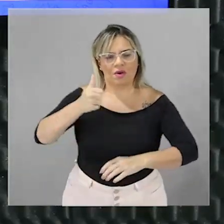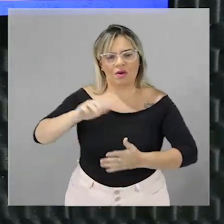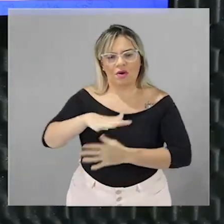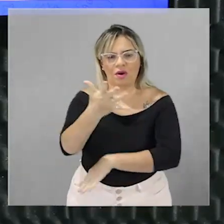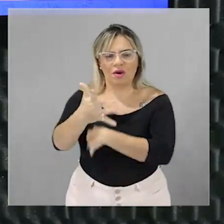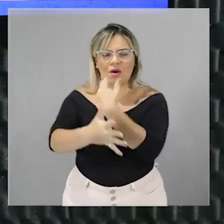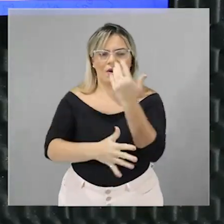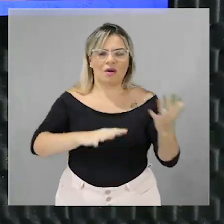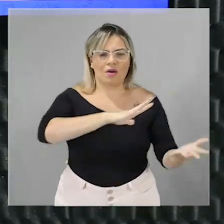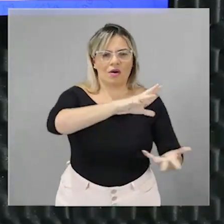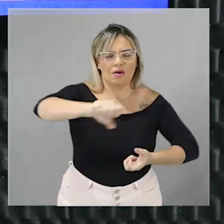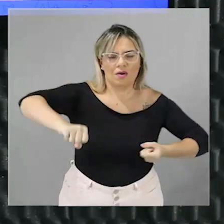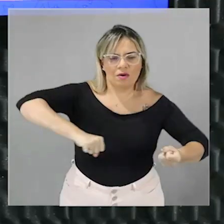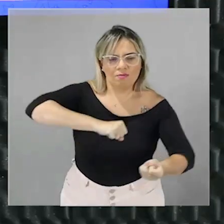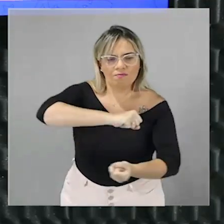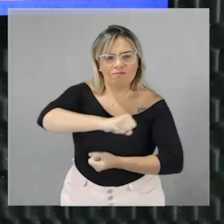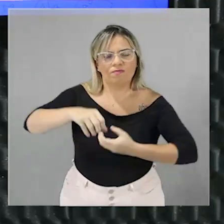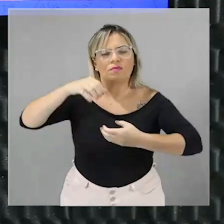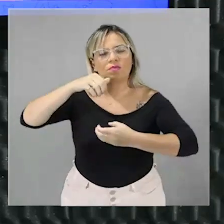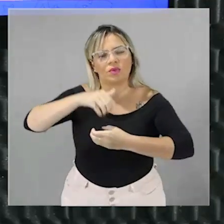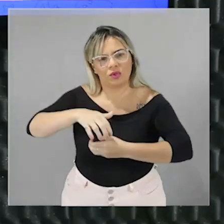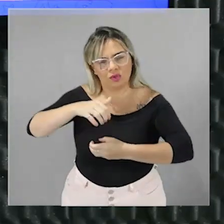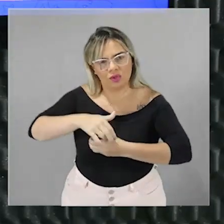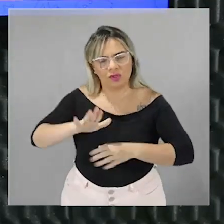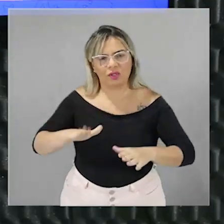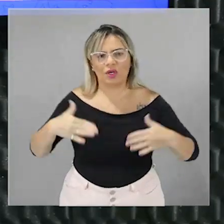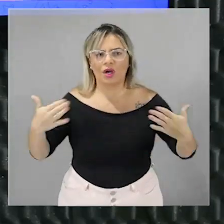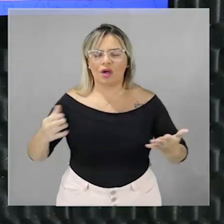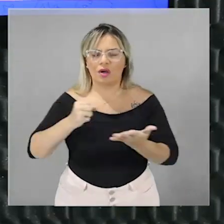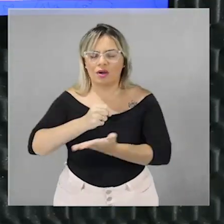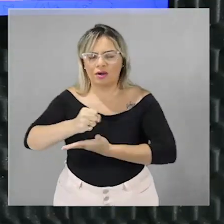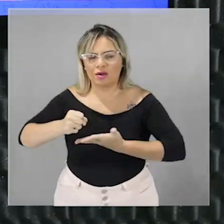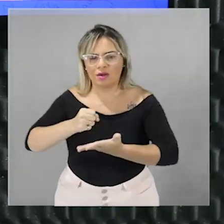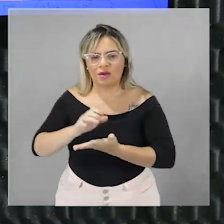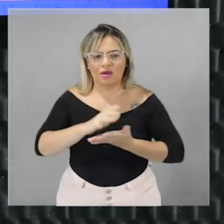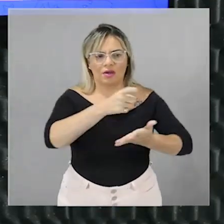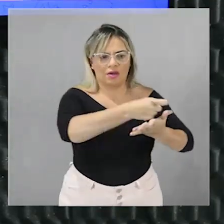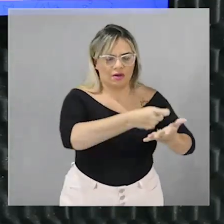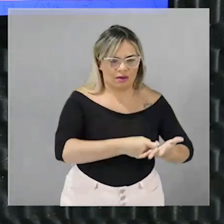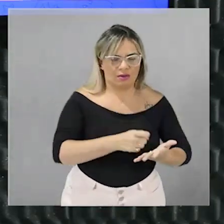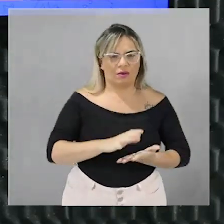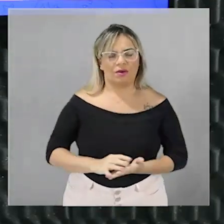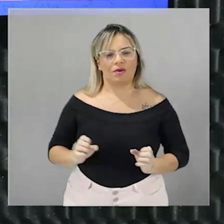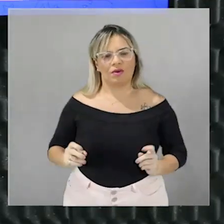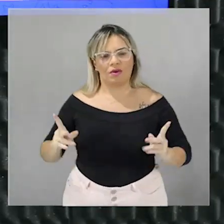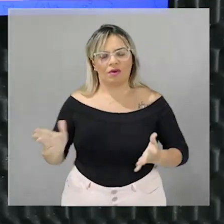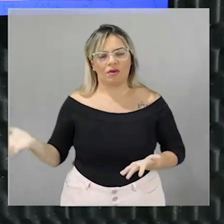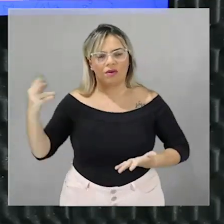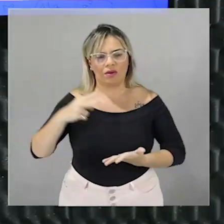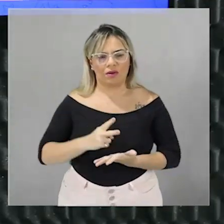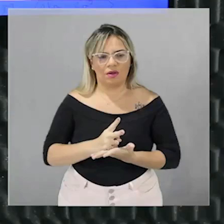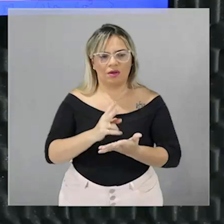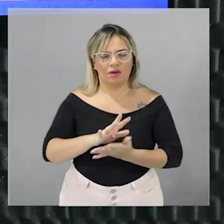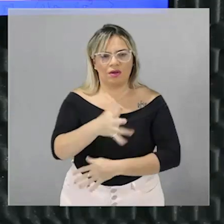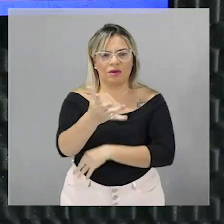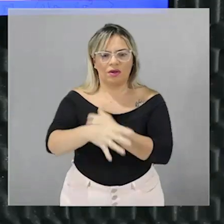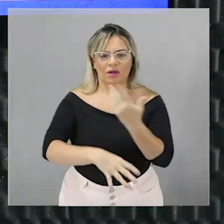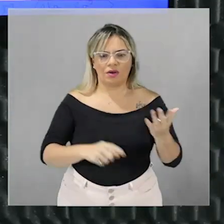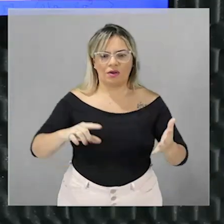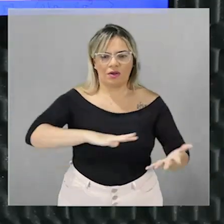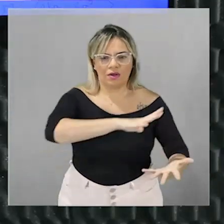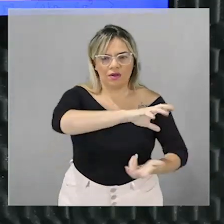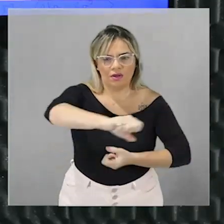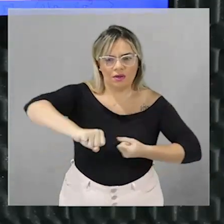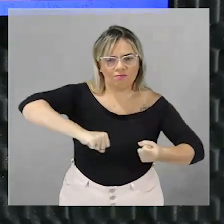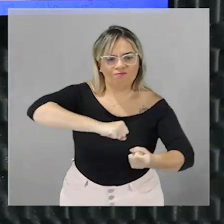ambientalmente sustentáveis. Já são dicas aí do que vai basear esse texto, belezinha? Continuando, né? Ambientalmente